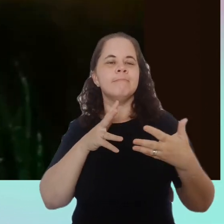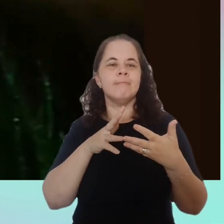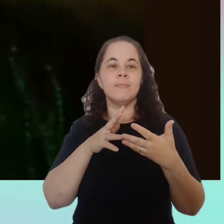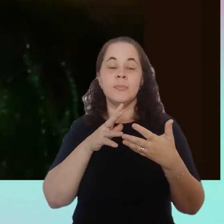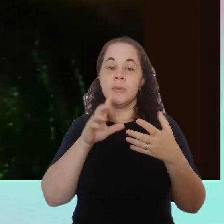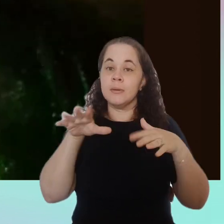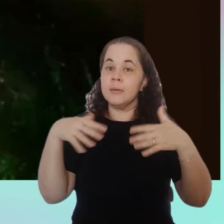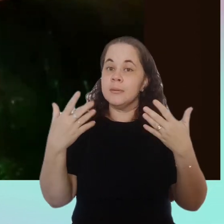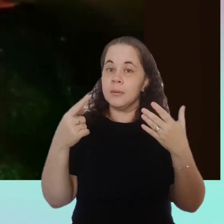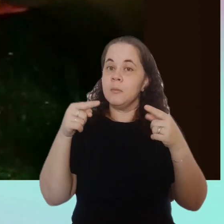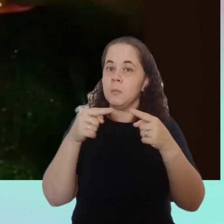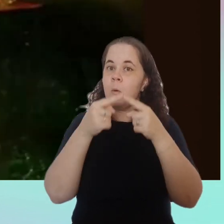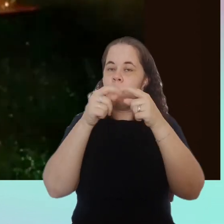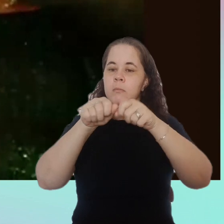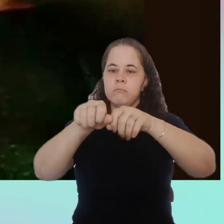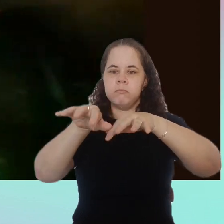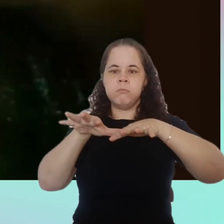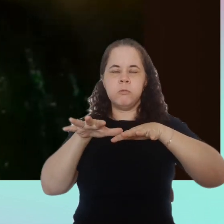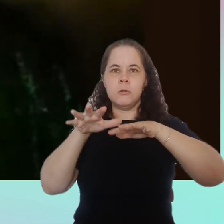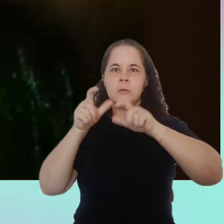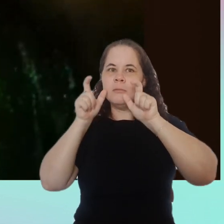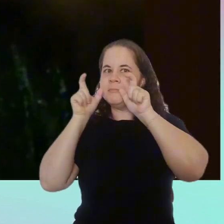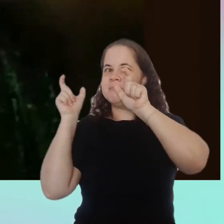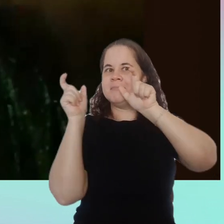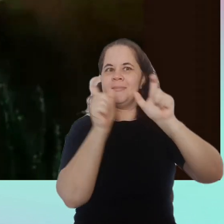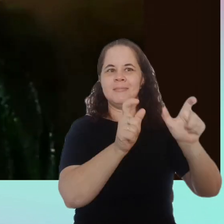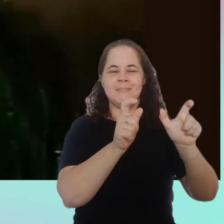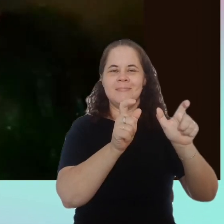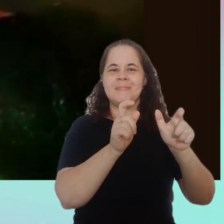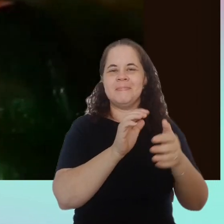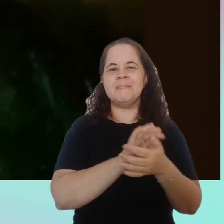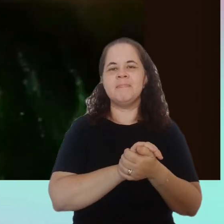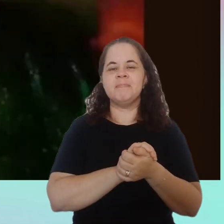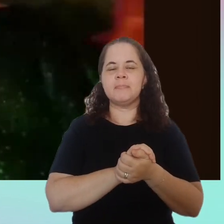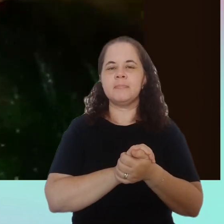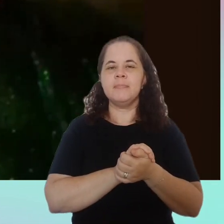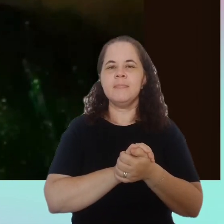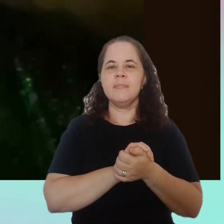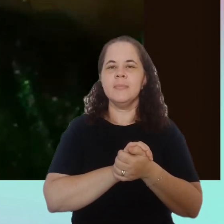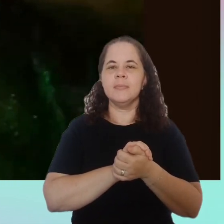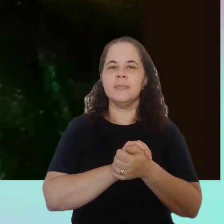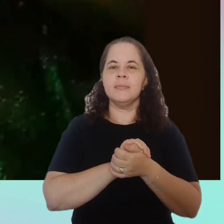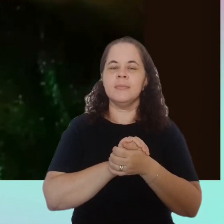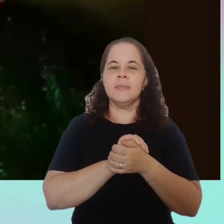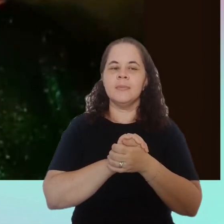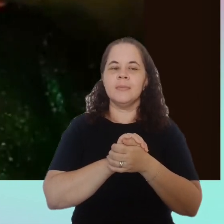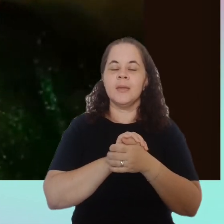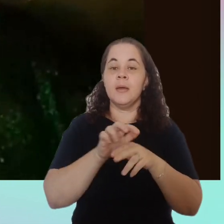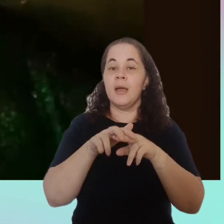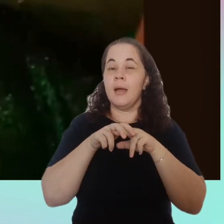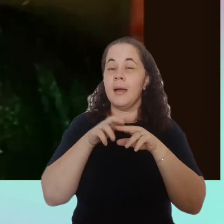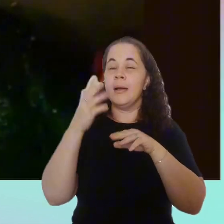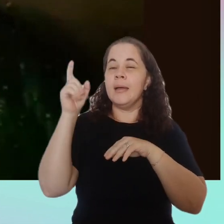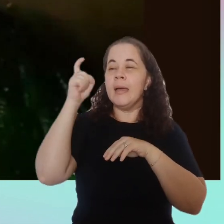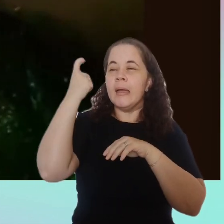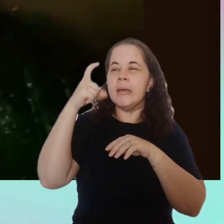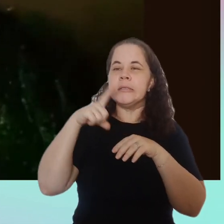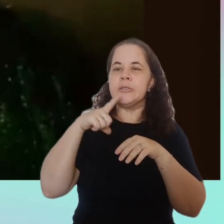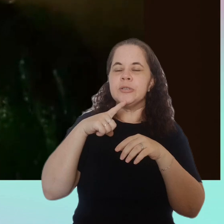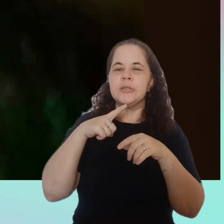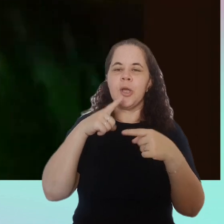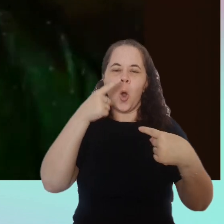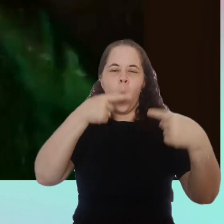Então, a Condessa tinha um público cativo, ela tinha um público específico. Não é à toa que existiam concursos de